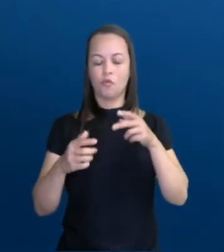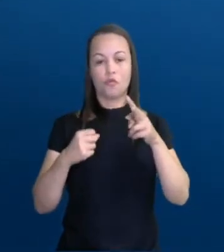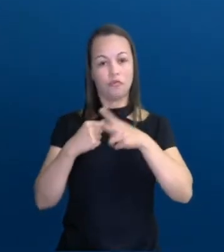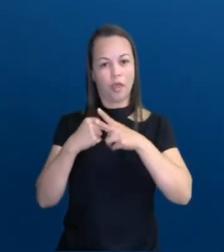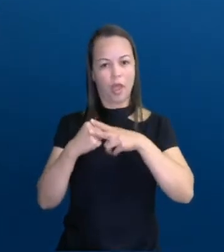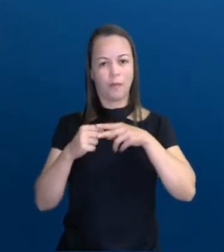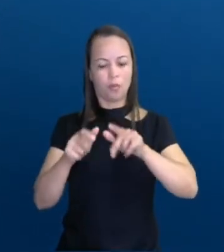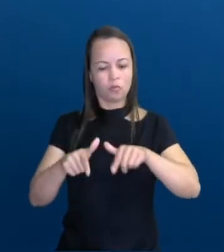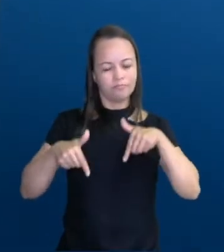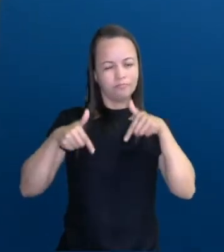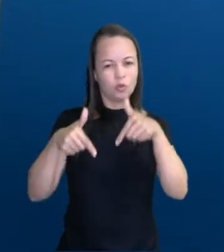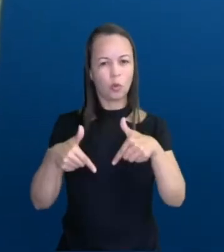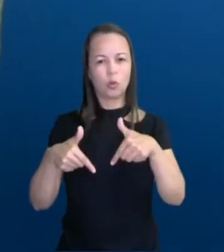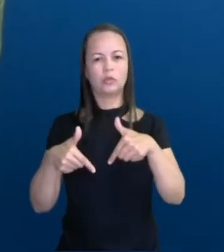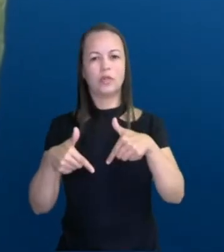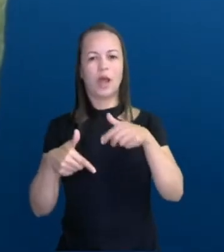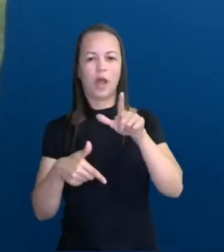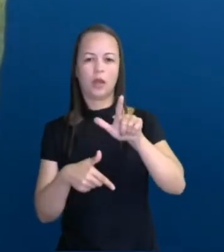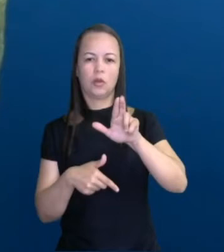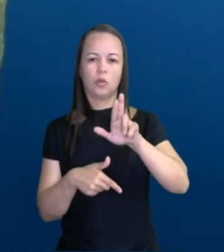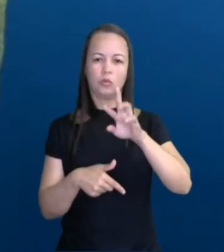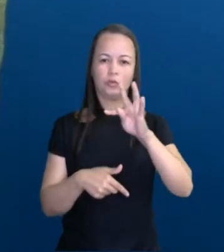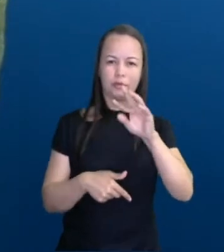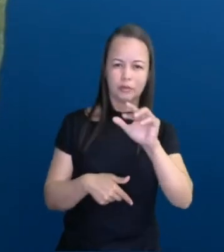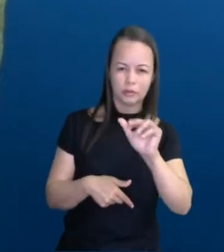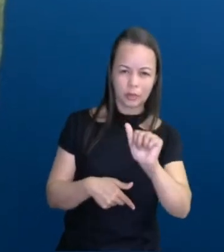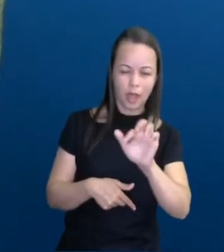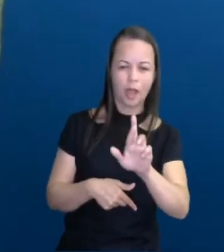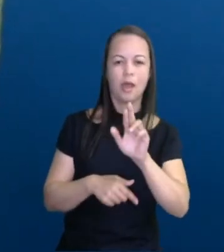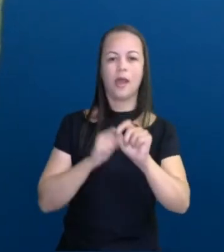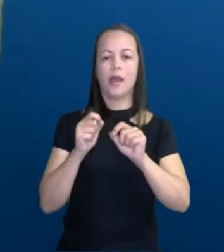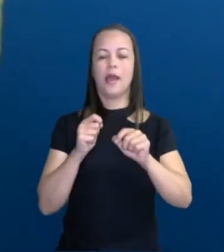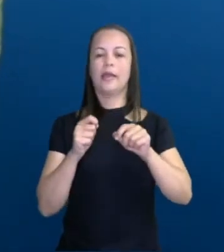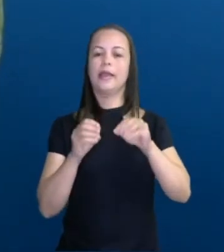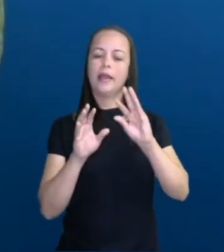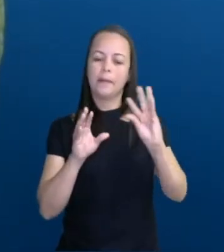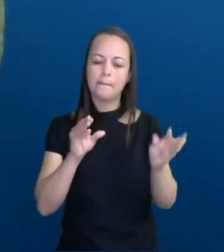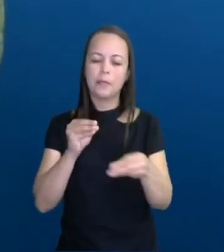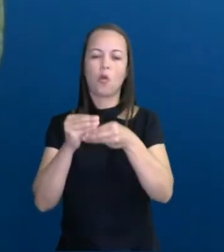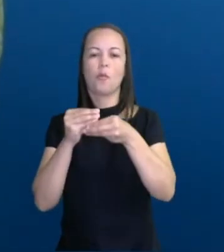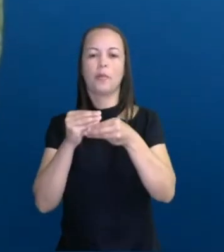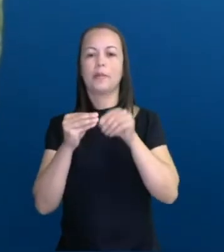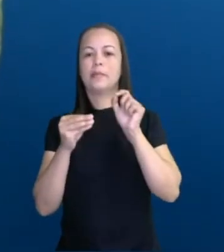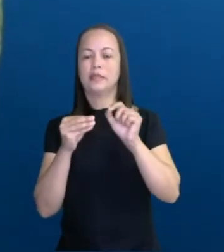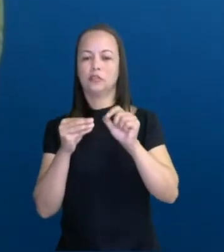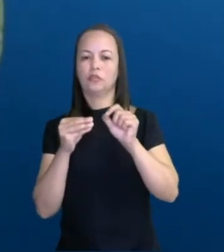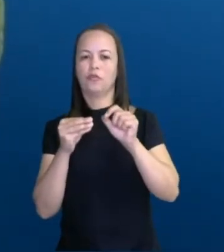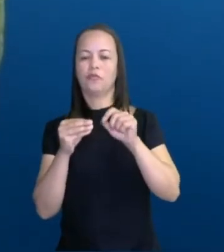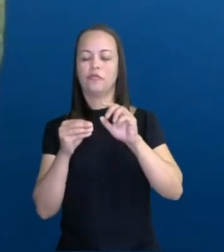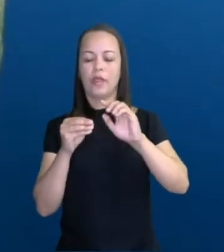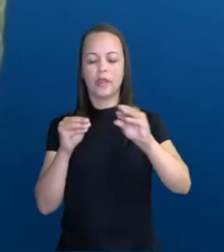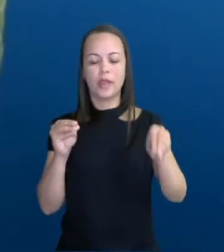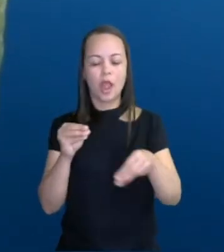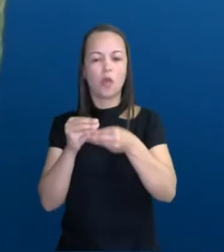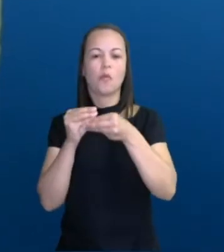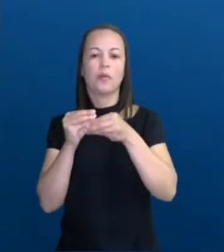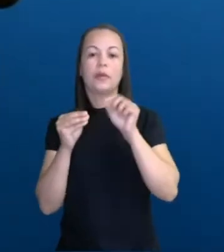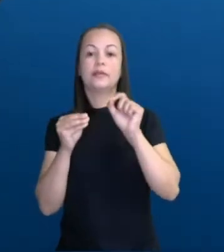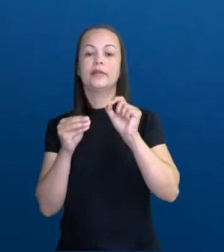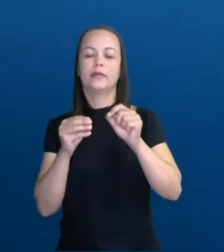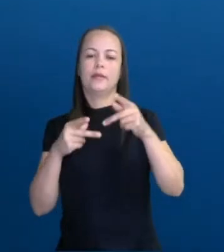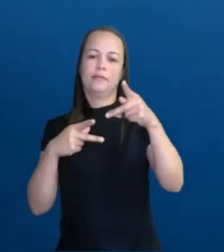é transitivo indireto. Porque o complemento que ele necessita vem acompanhado de